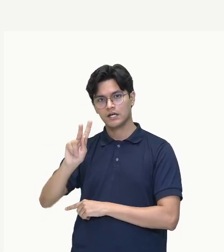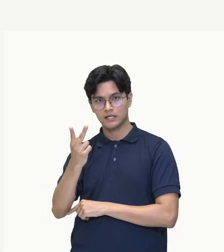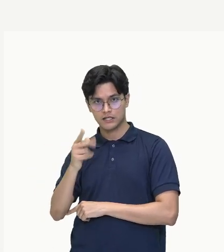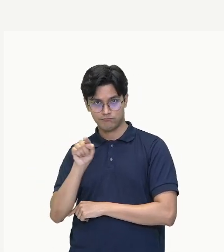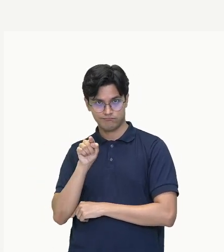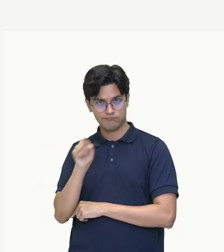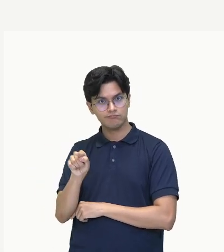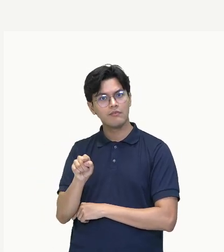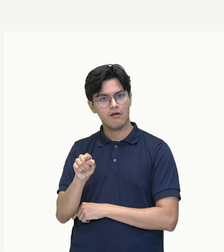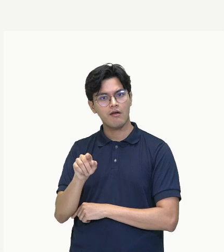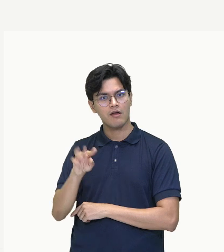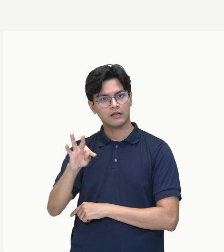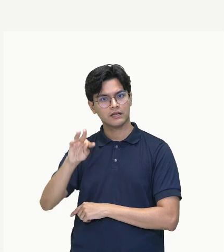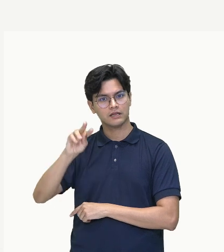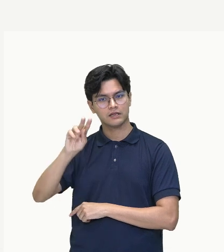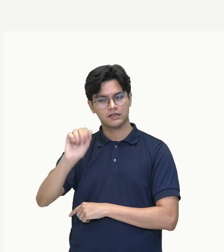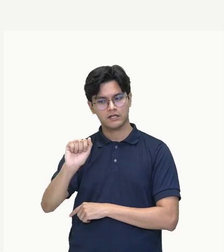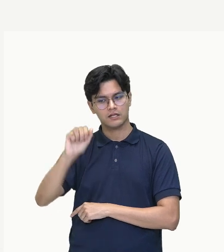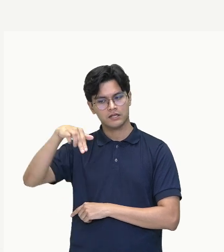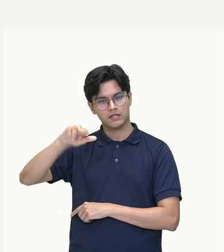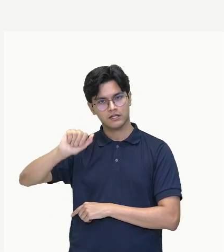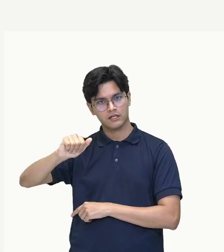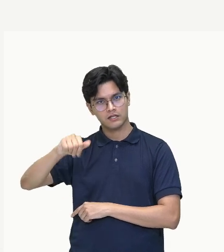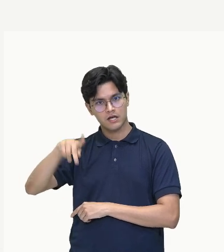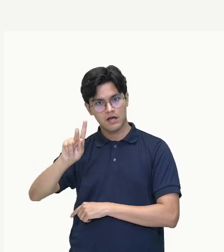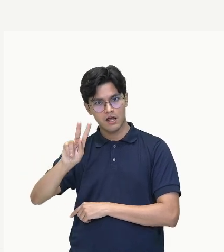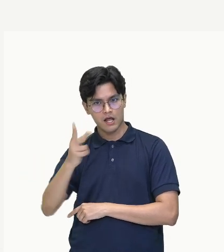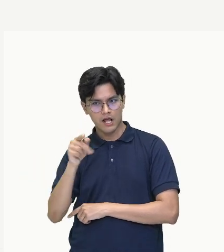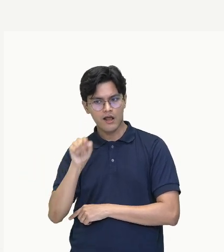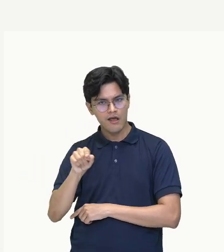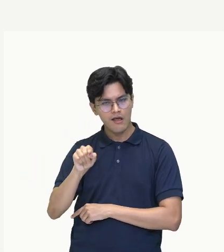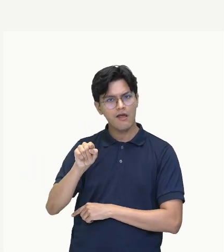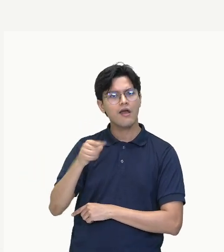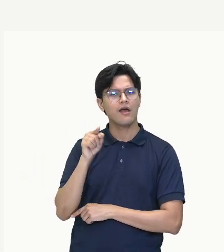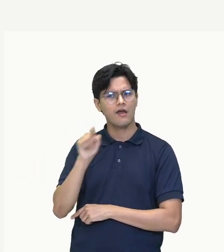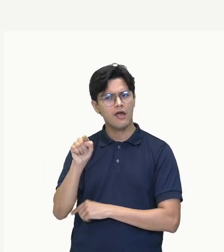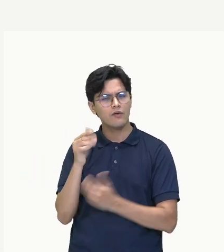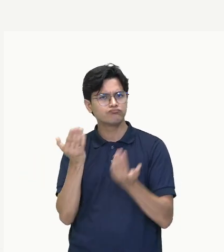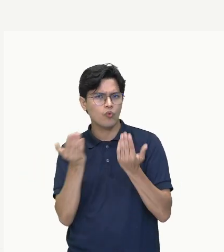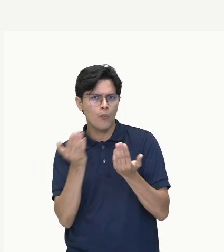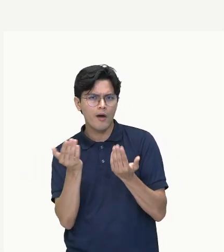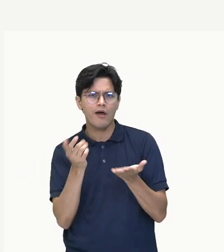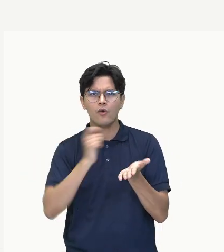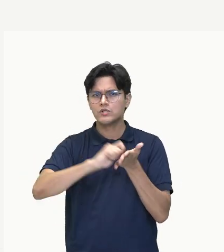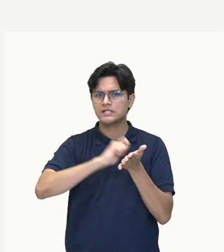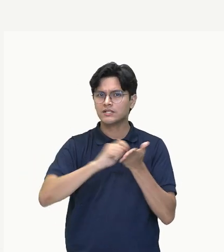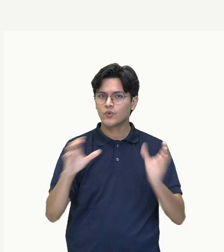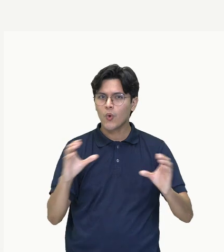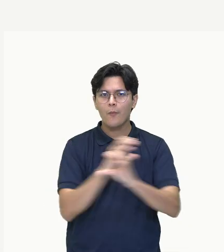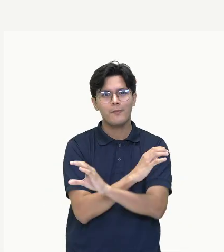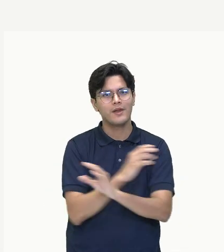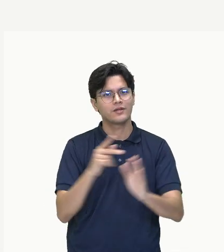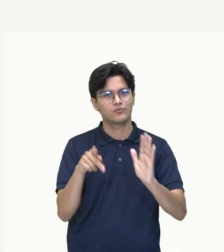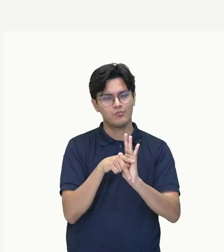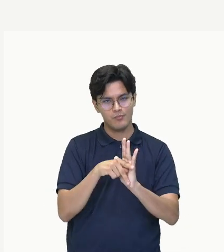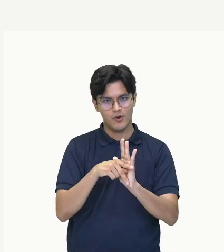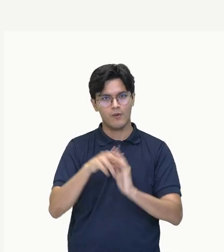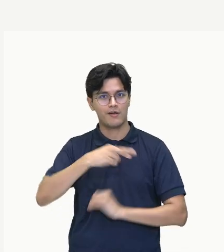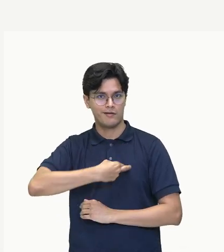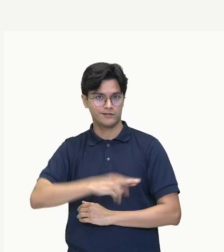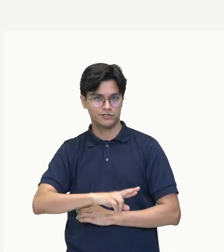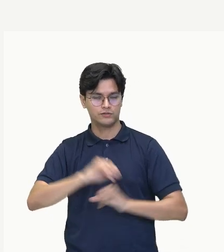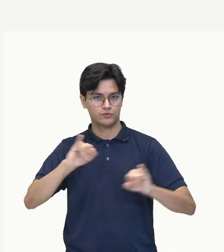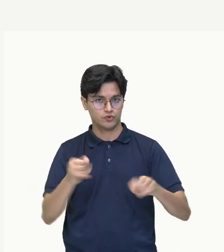como se fosse o escrito completo sagrado dos judeus. E essa Tanakh, essa Bíblia